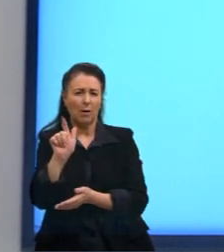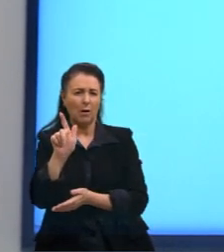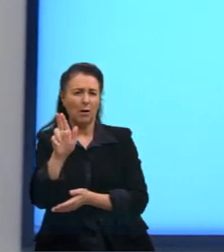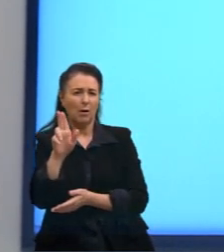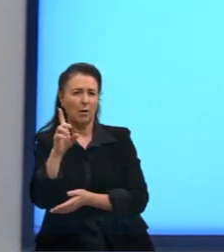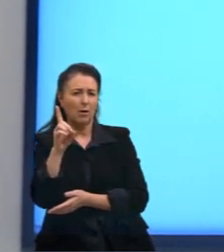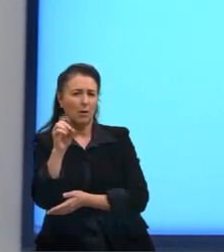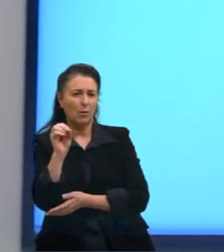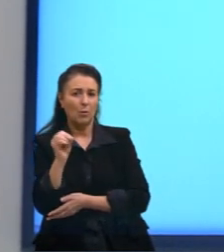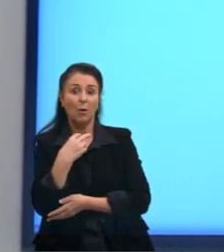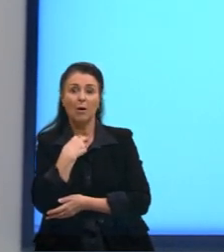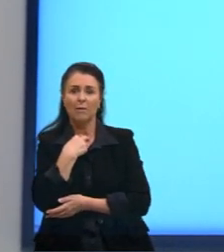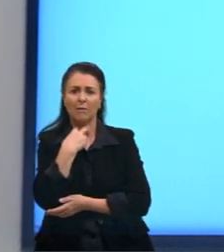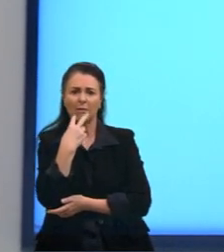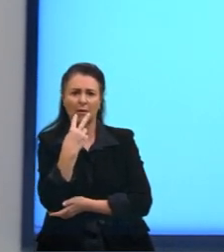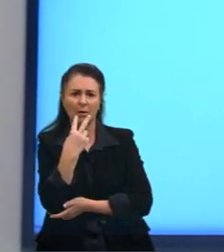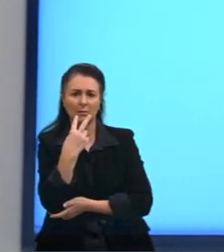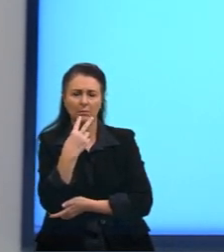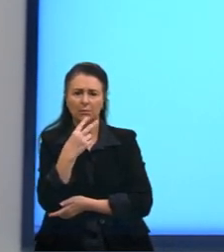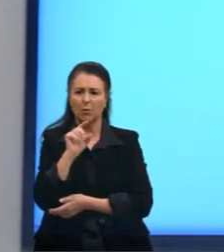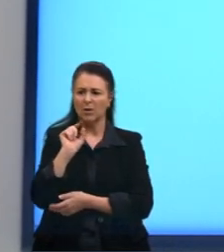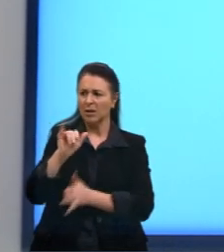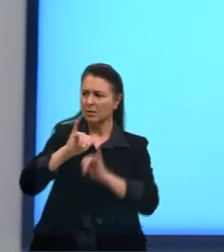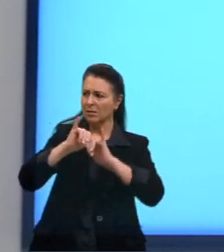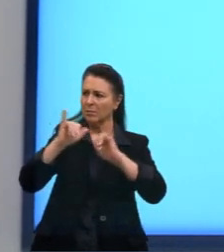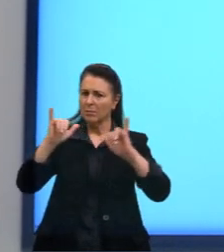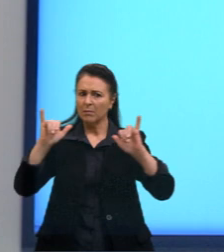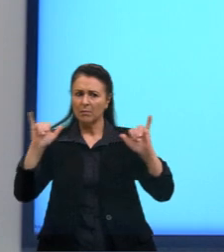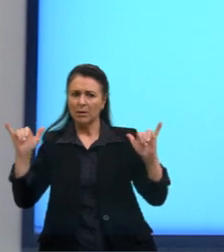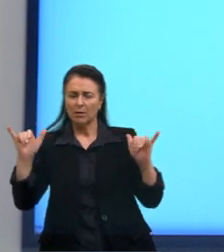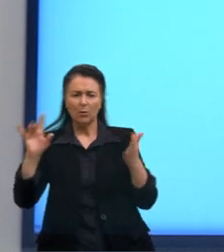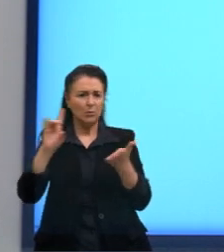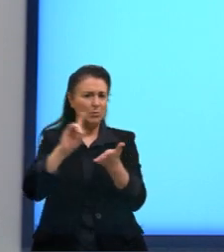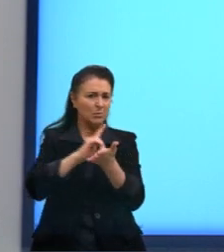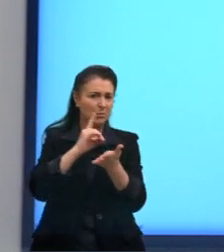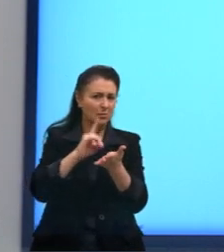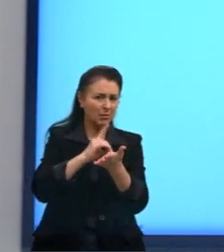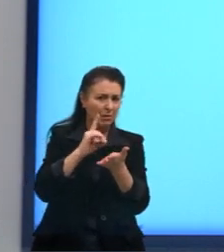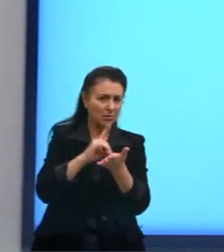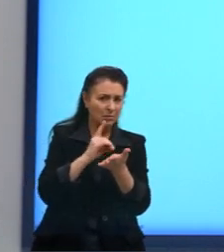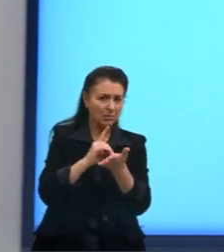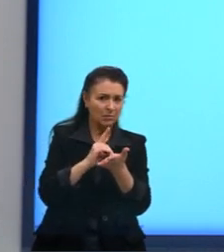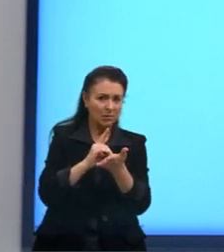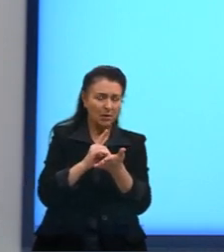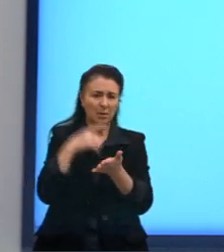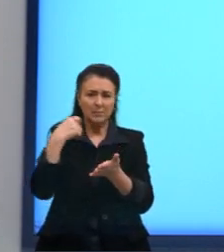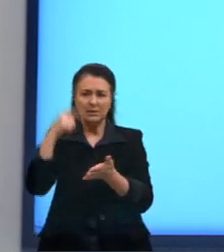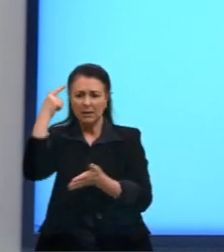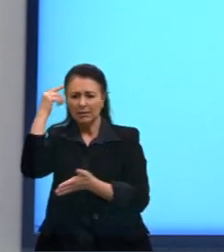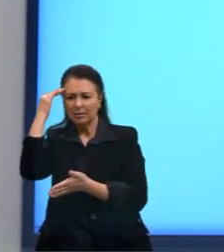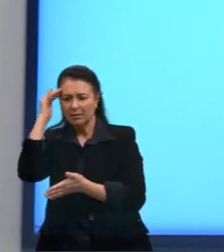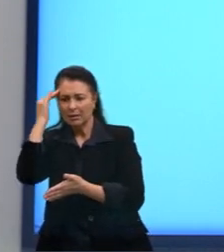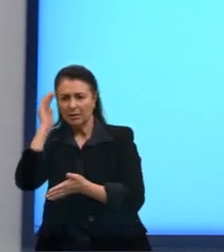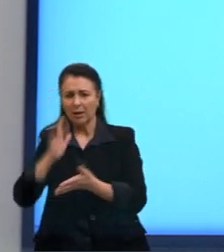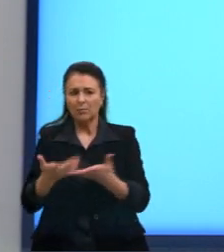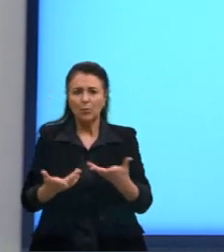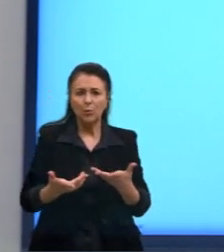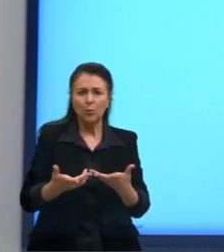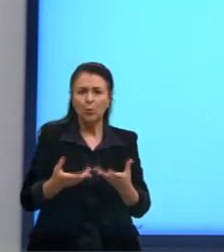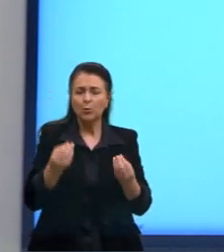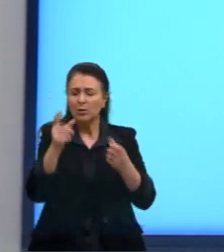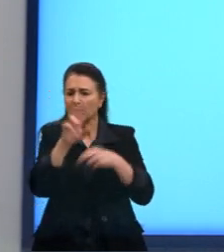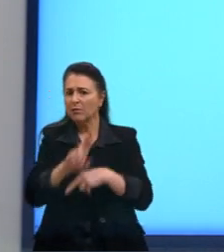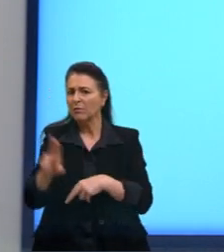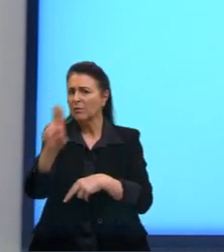é uma propaganda de um dicionário é importante a gente entender de onde ela vem para entender o que que ela